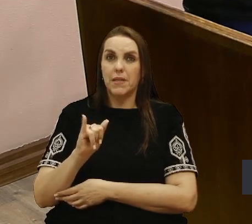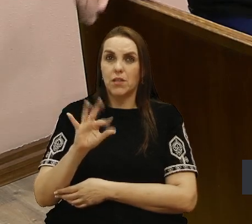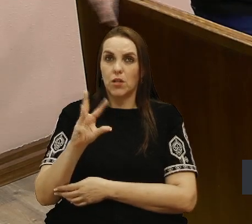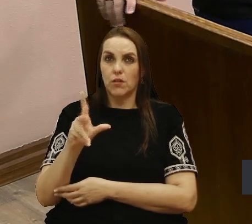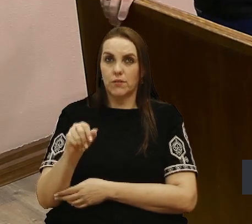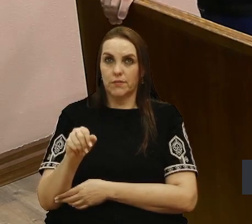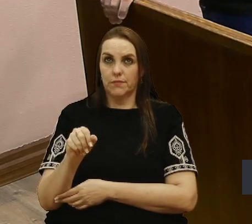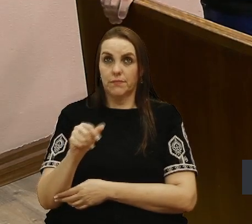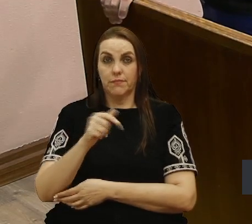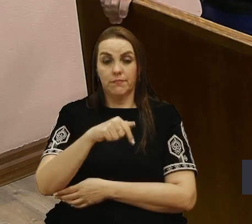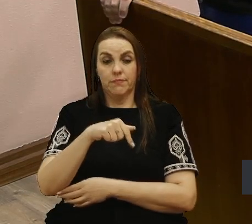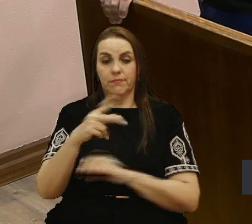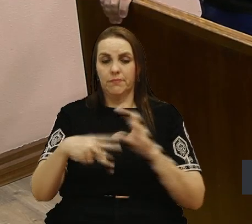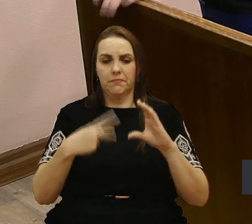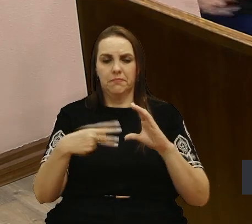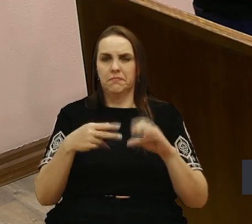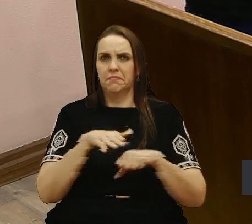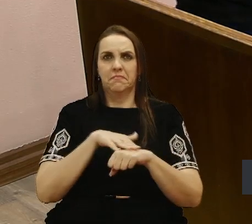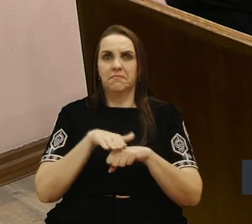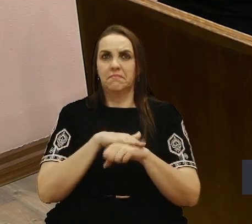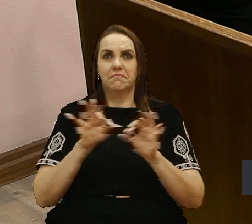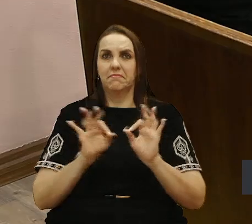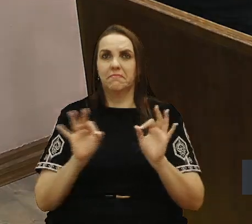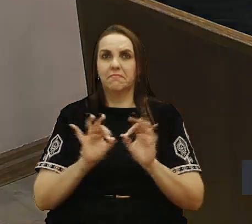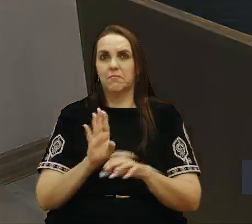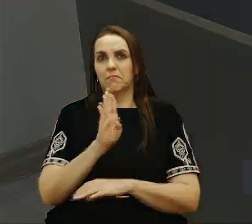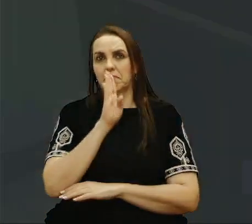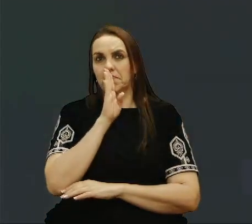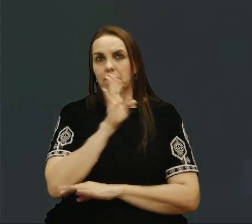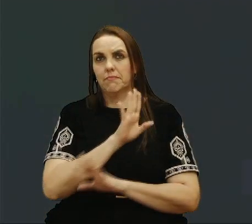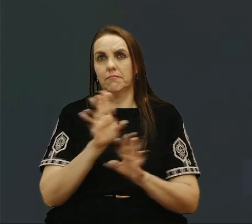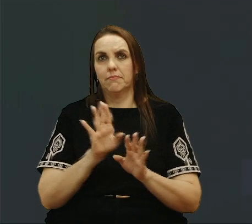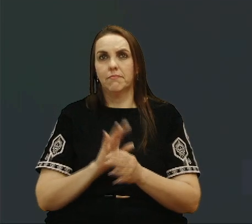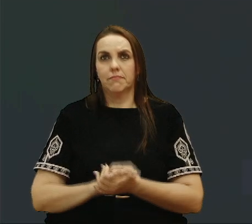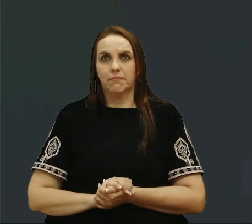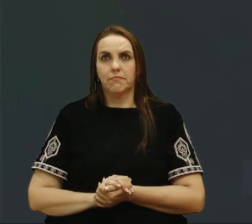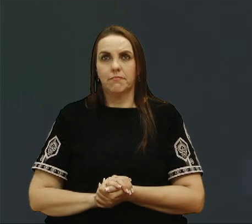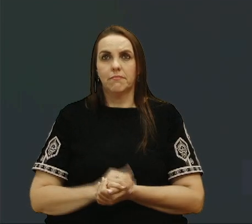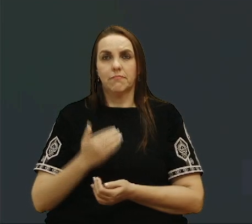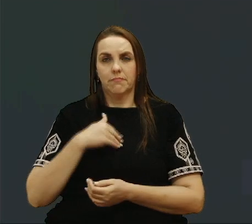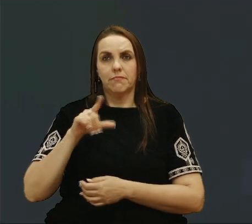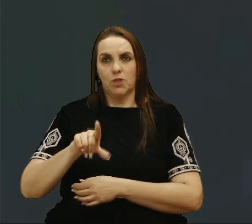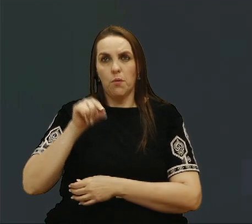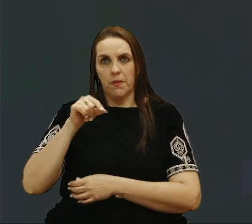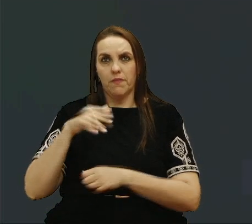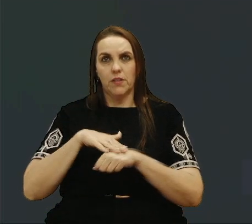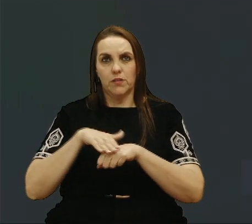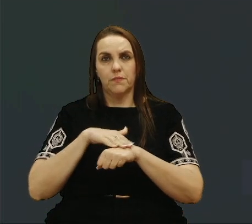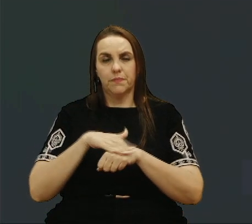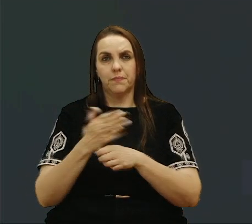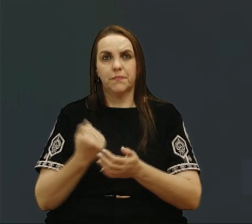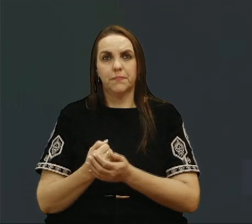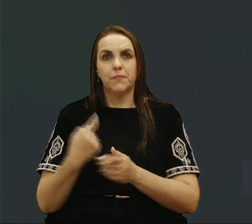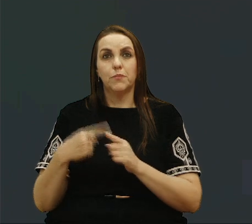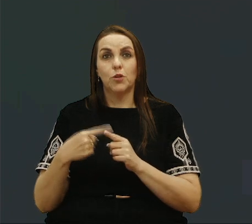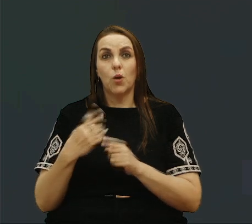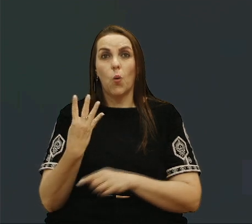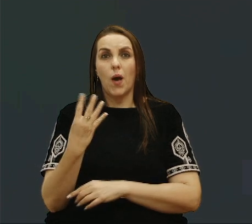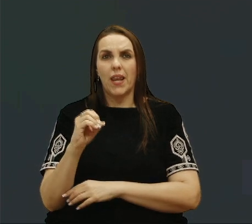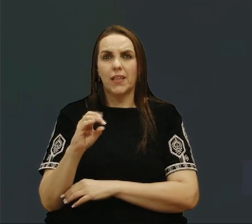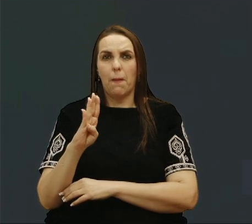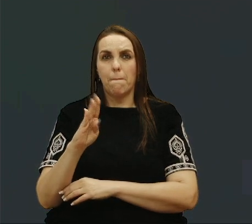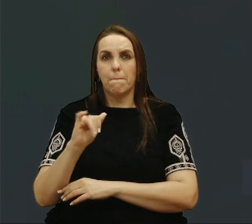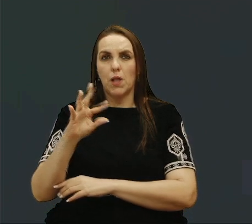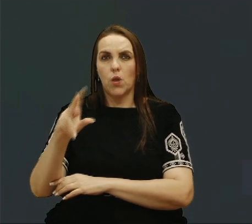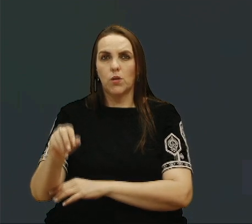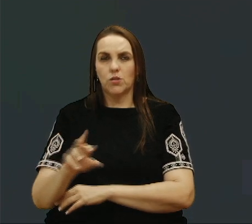E nessa Casa Legislativa ninguém conversa sobre esses 40 bilhões, vereador Wagner. E eu preferi conversar. Porque 40 bilhões de